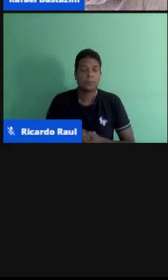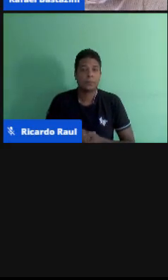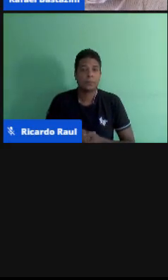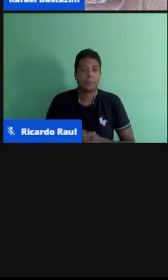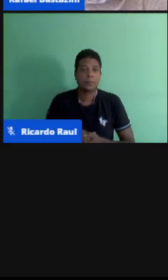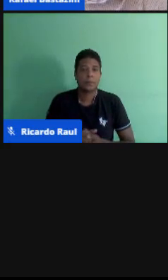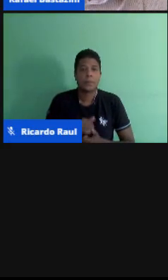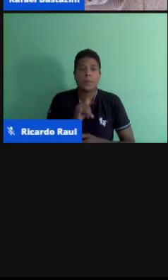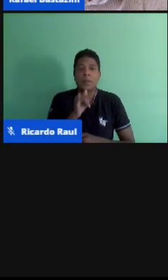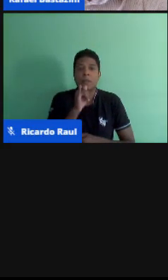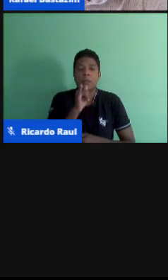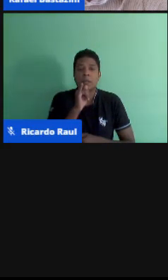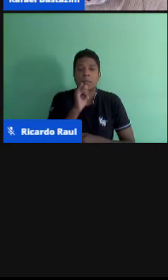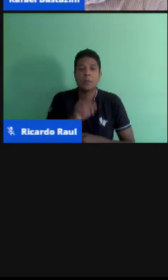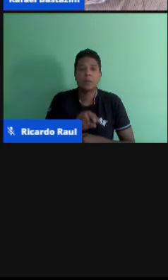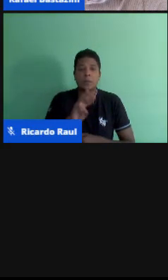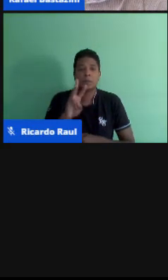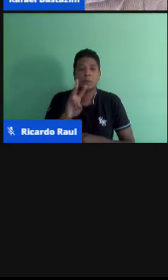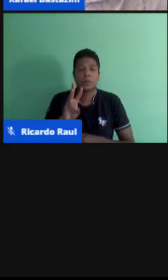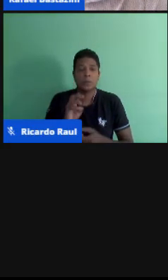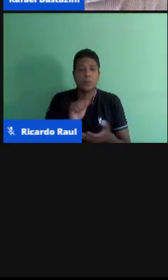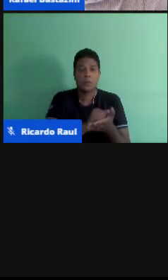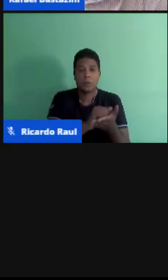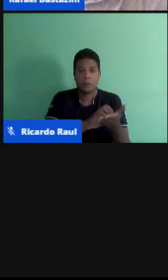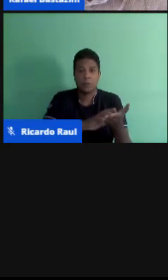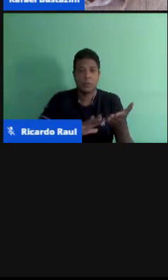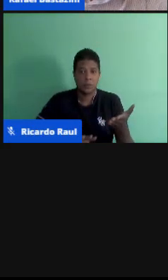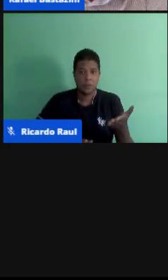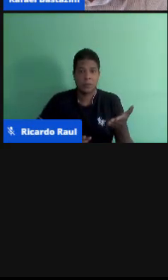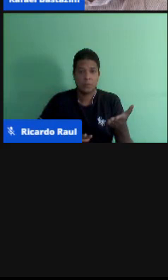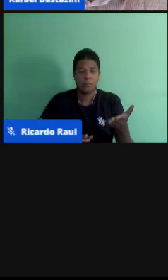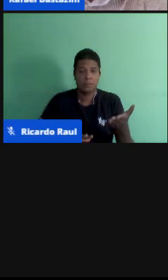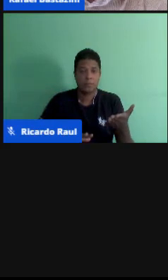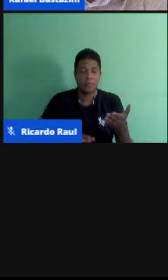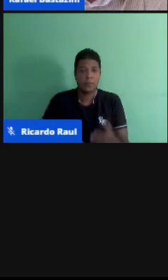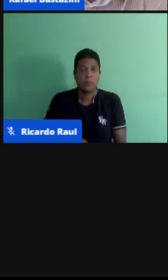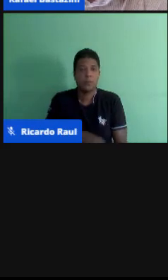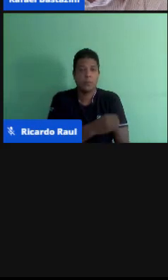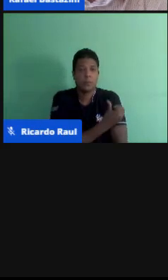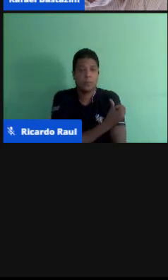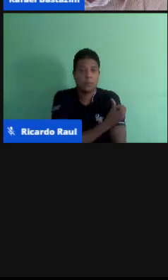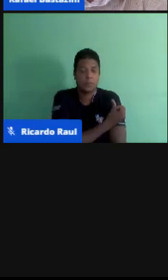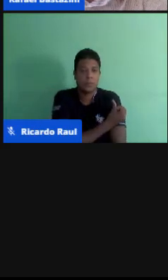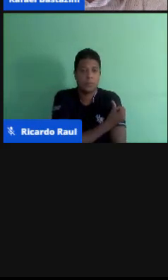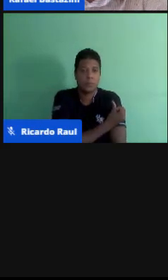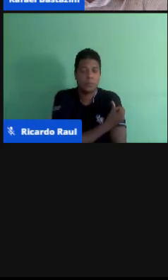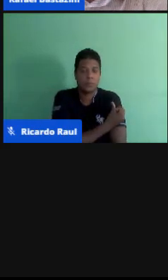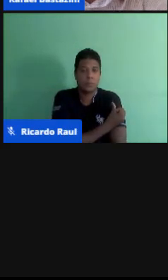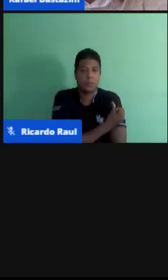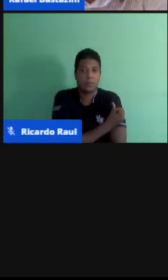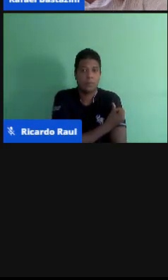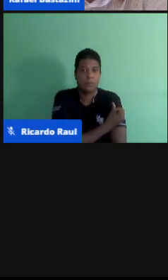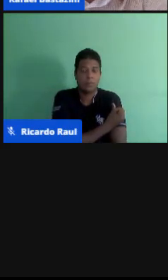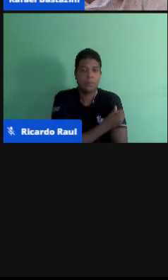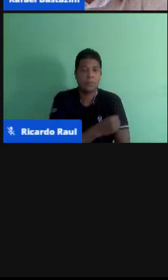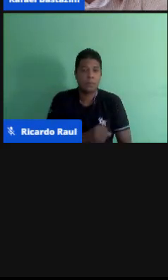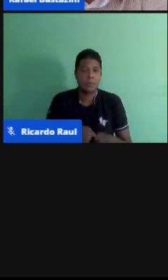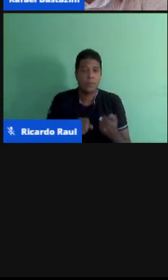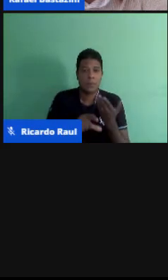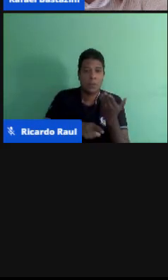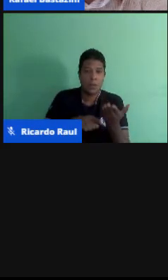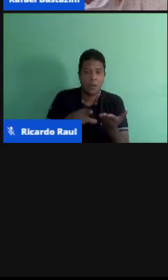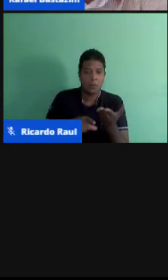e é o terceiro exemplo que eu trago para vocês, uma atividade para o sexto ano, levando em consideração o trabalho